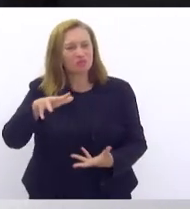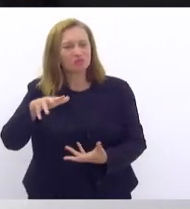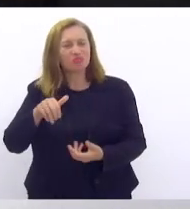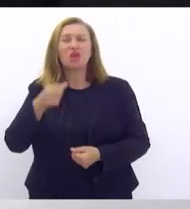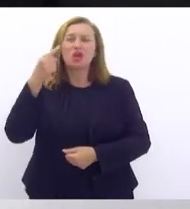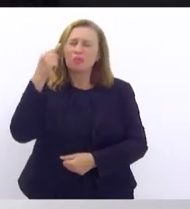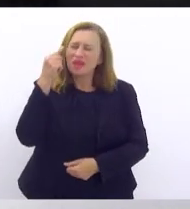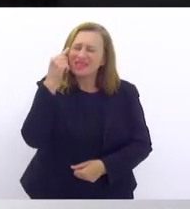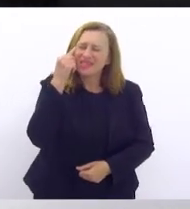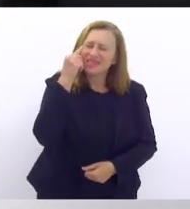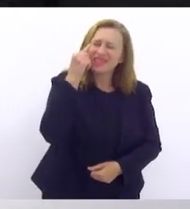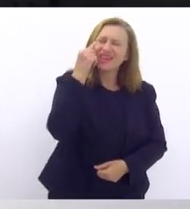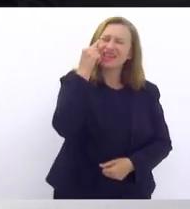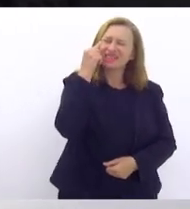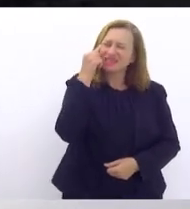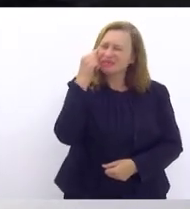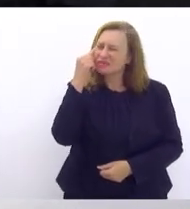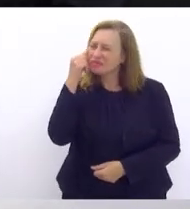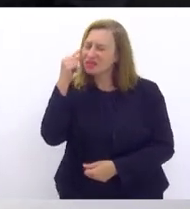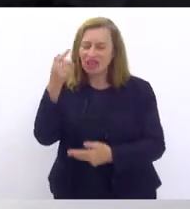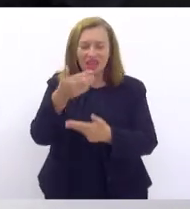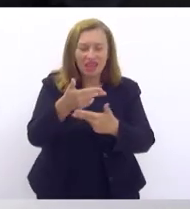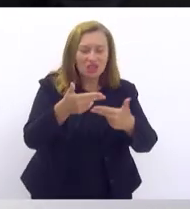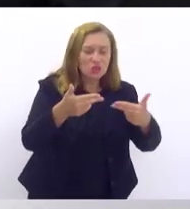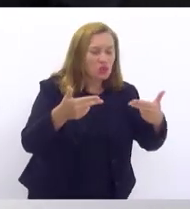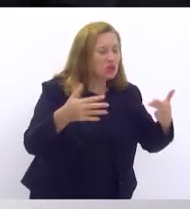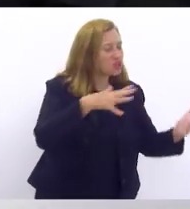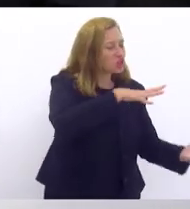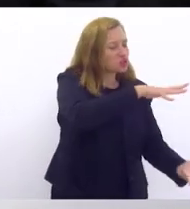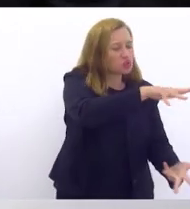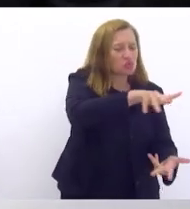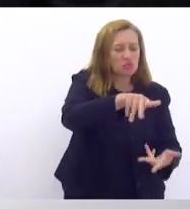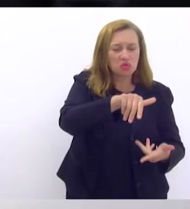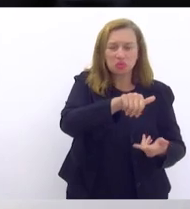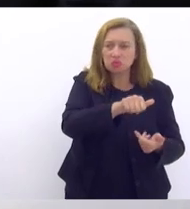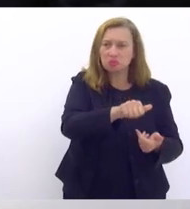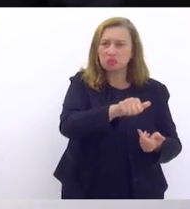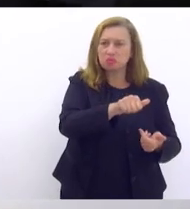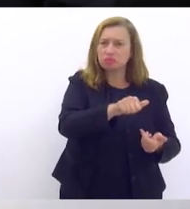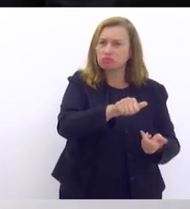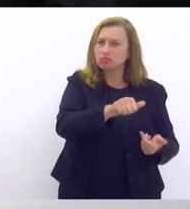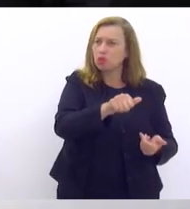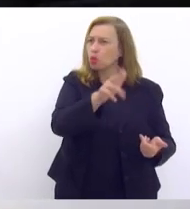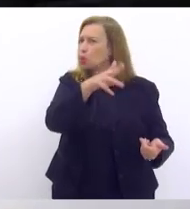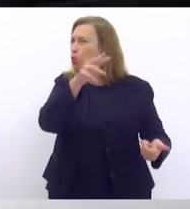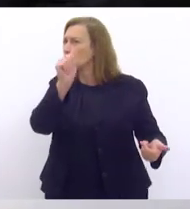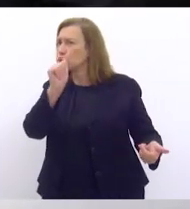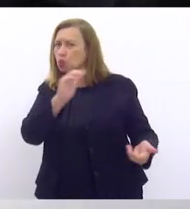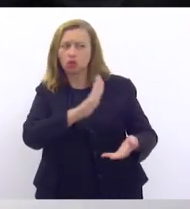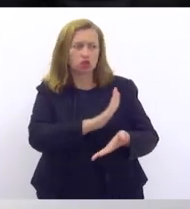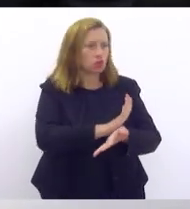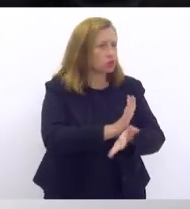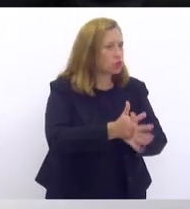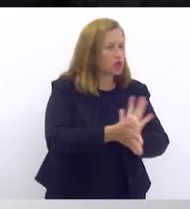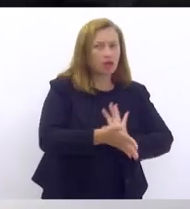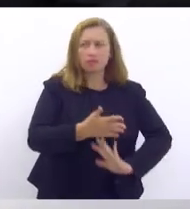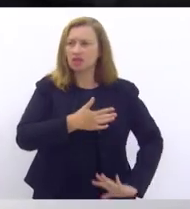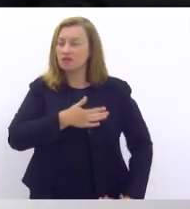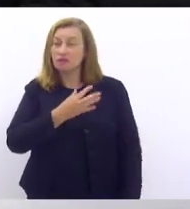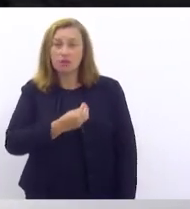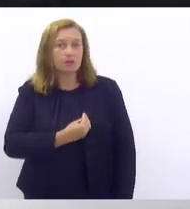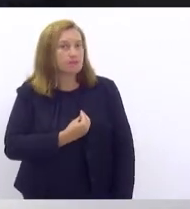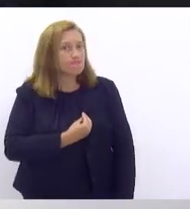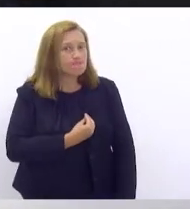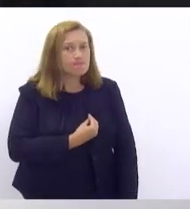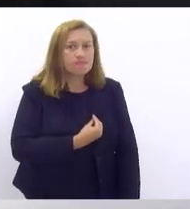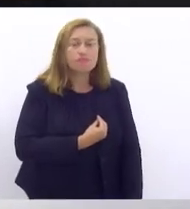Eu pensei que as coisas do mundo não iriam me derrubar. Pega de junto,